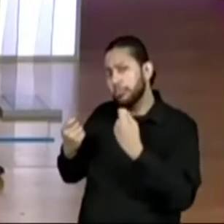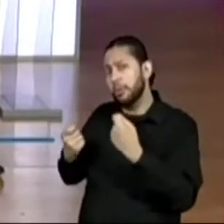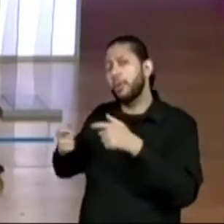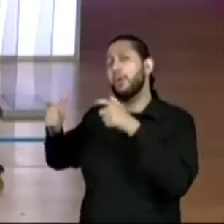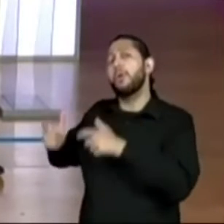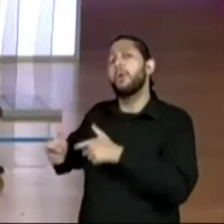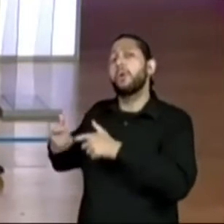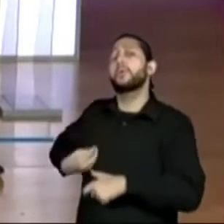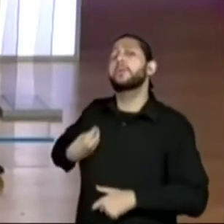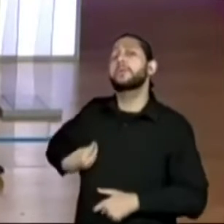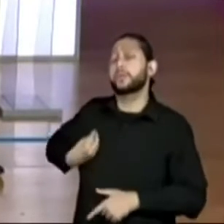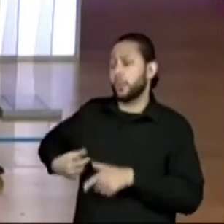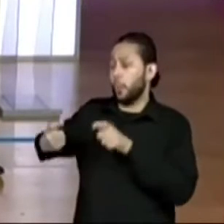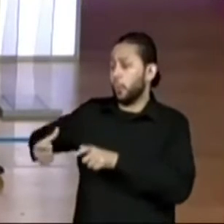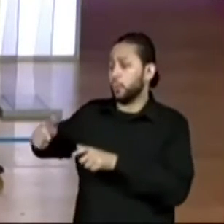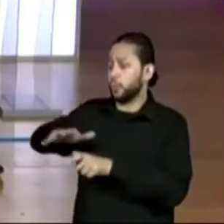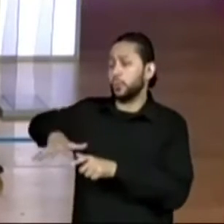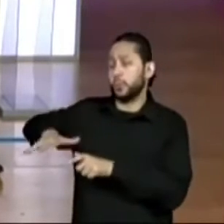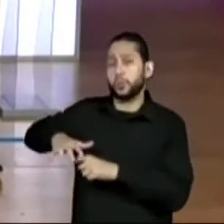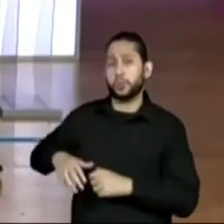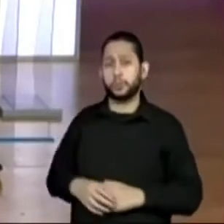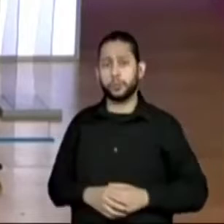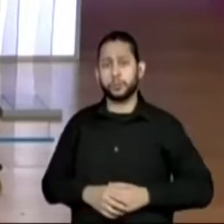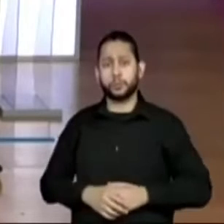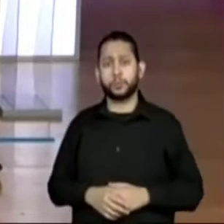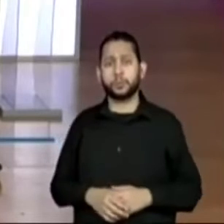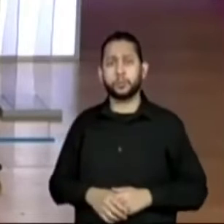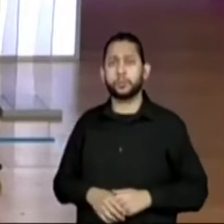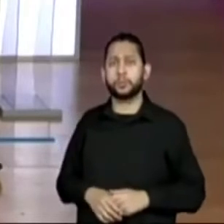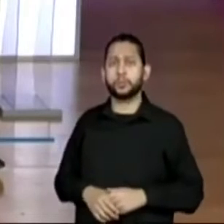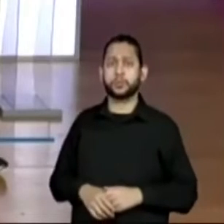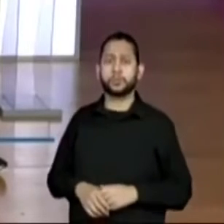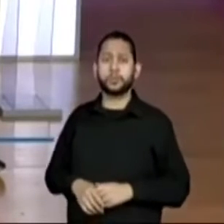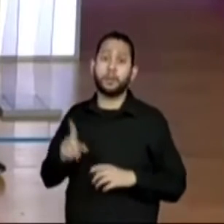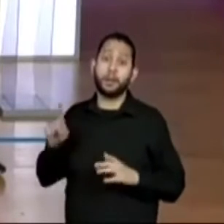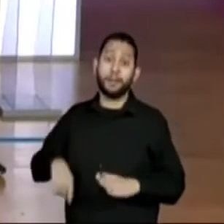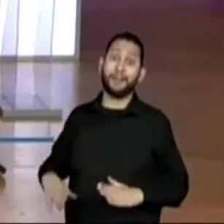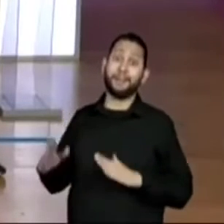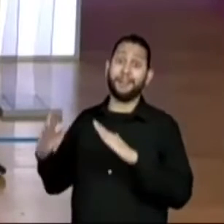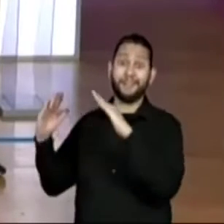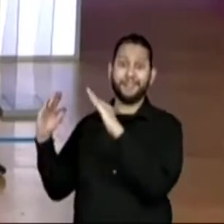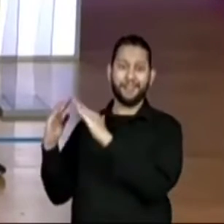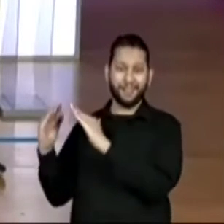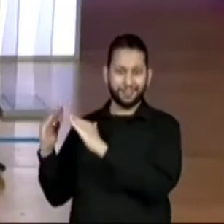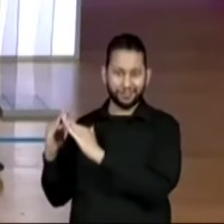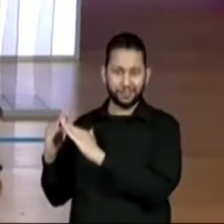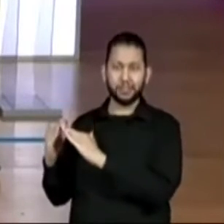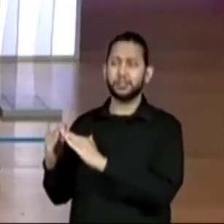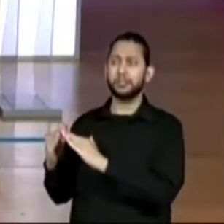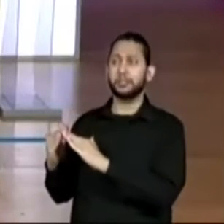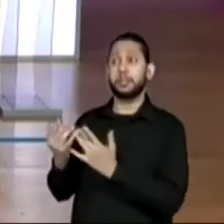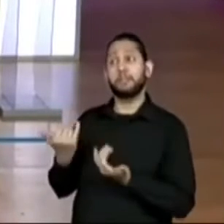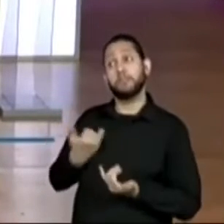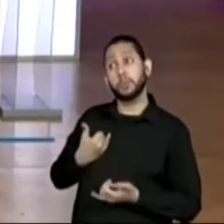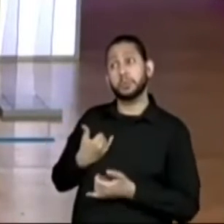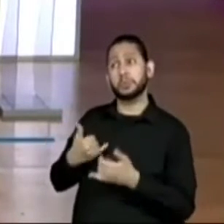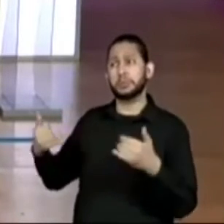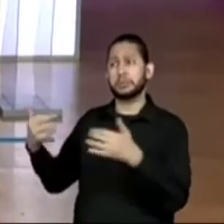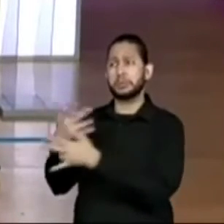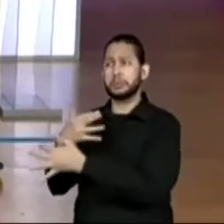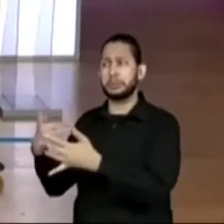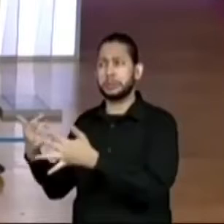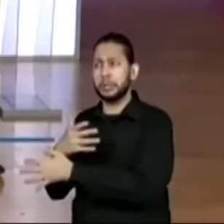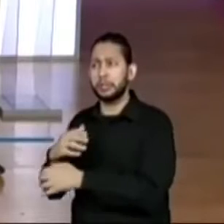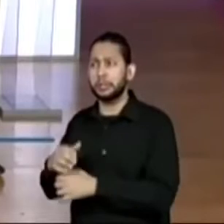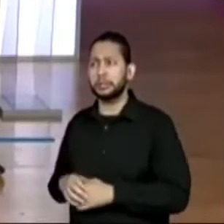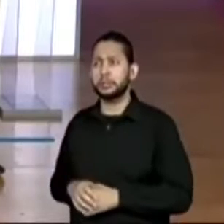onde a Chapeuzinho morava? Estão falando em uma casa, na cidade, na